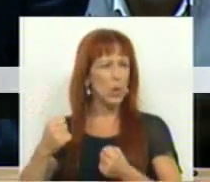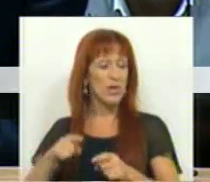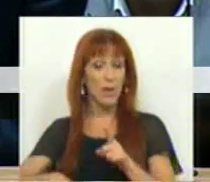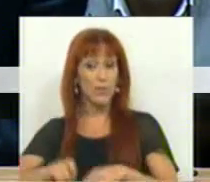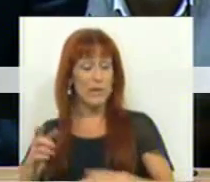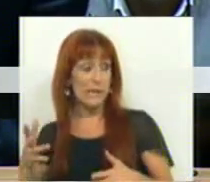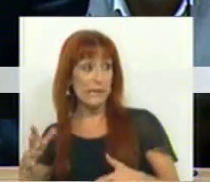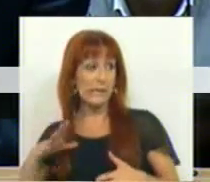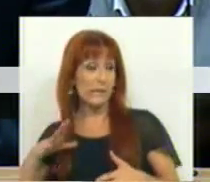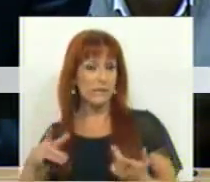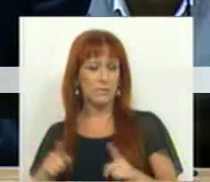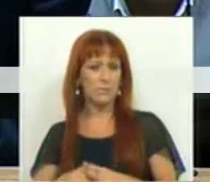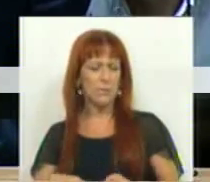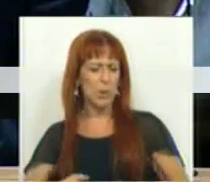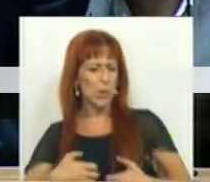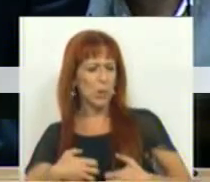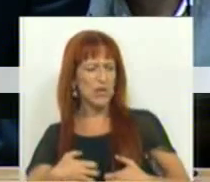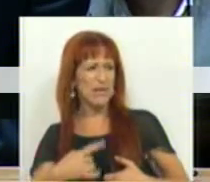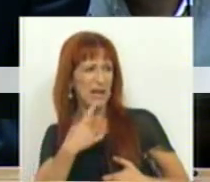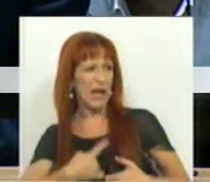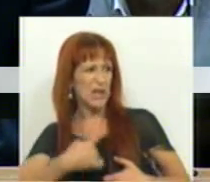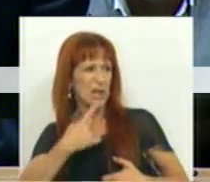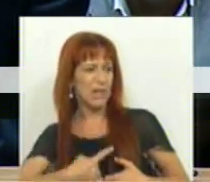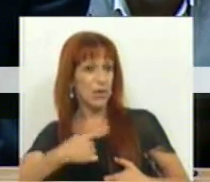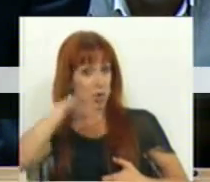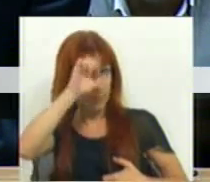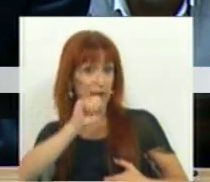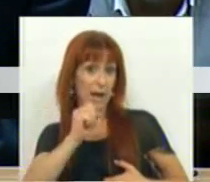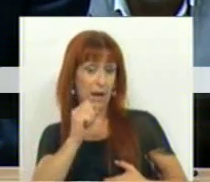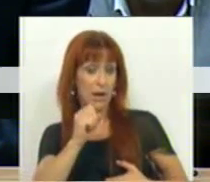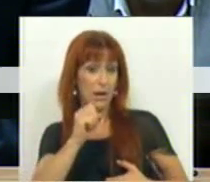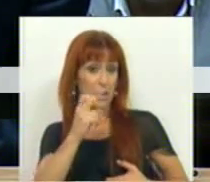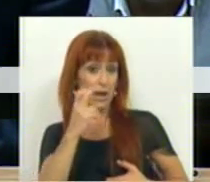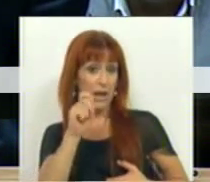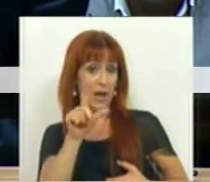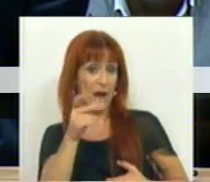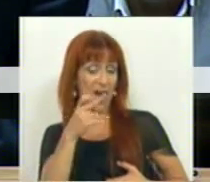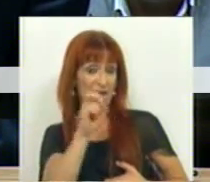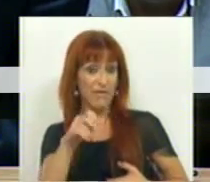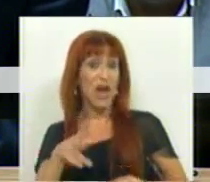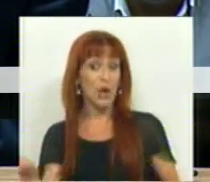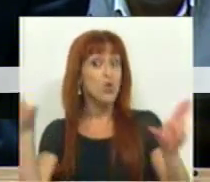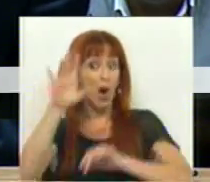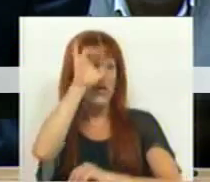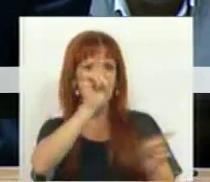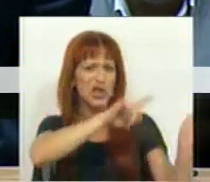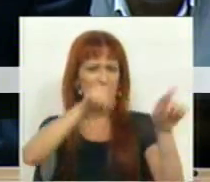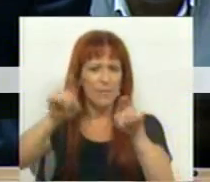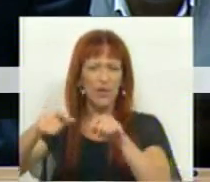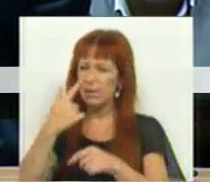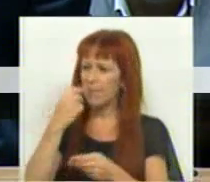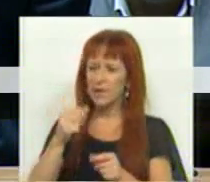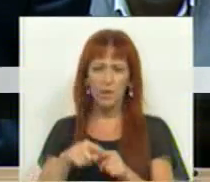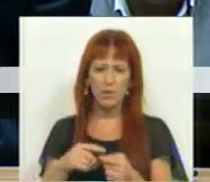conseguiram fugir ao sintoma de que se queixava o ministro Miguel Relvas. Até os novos ministros